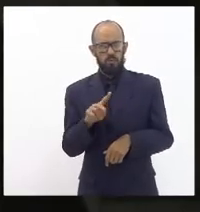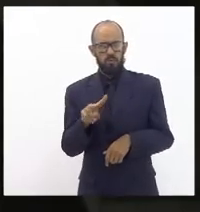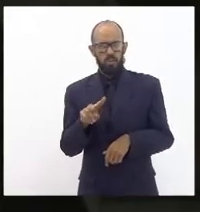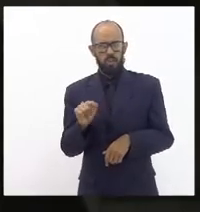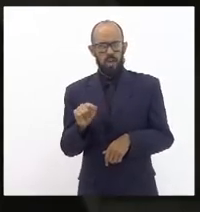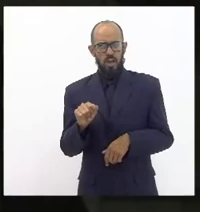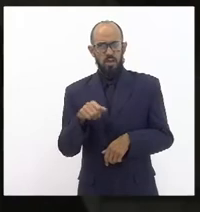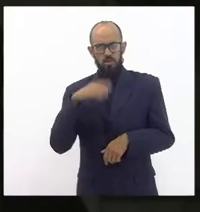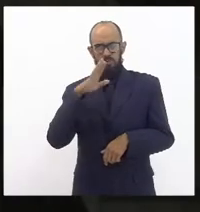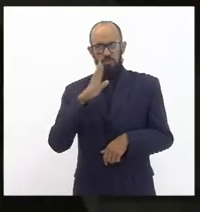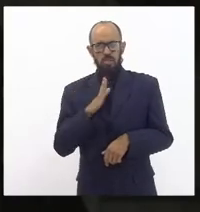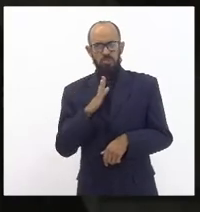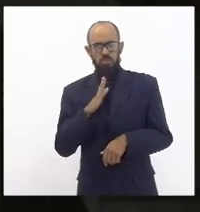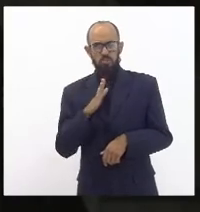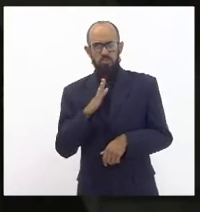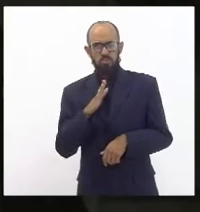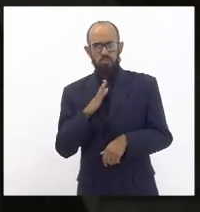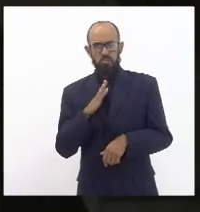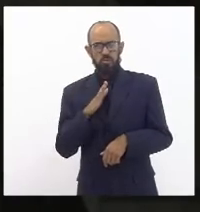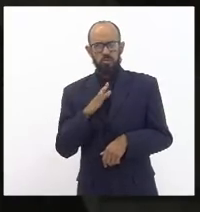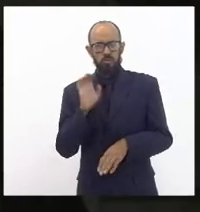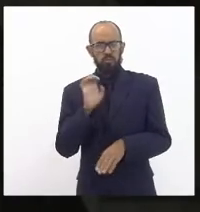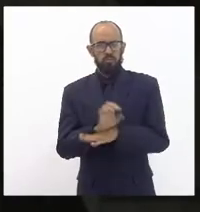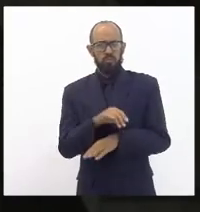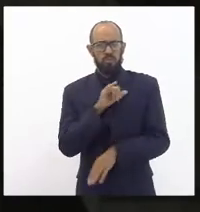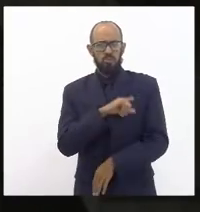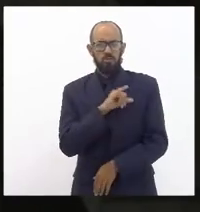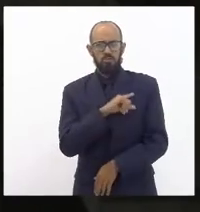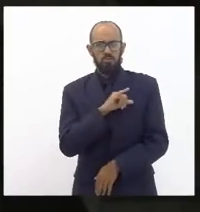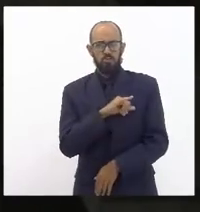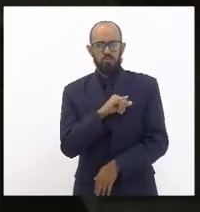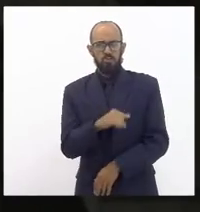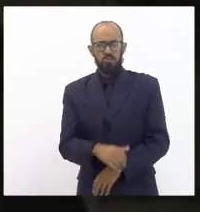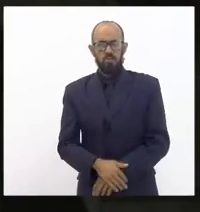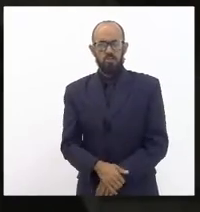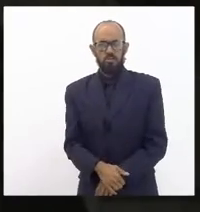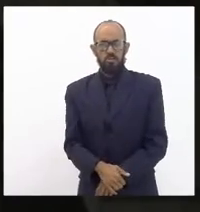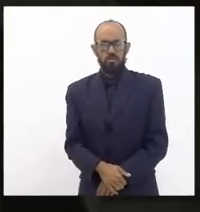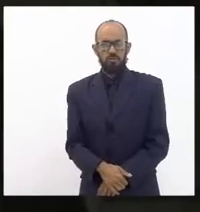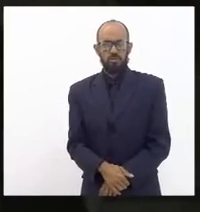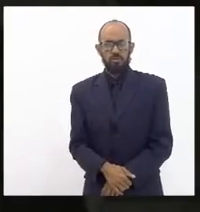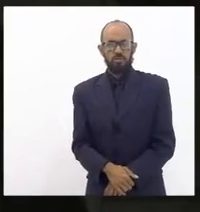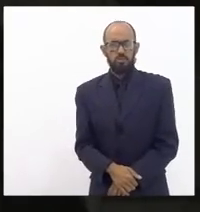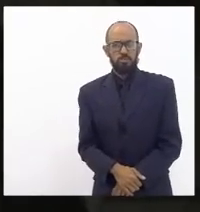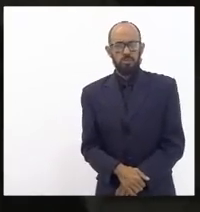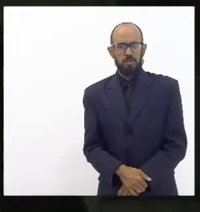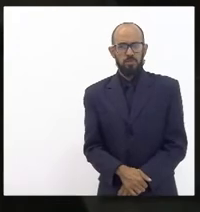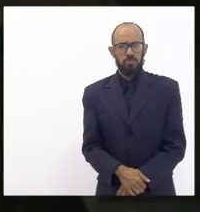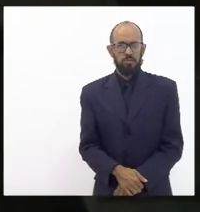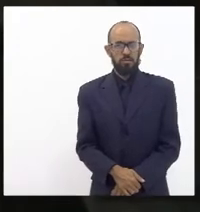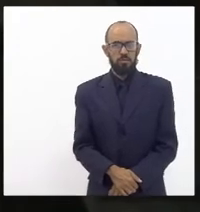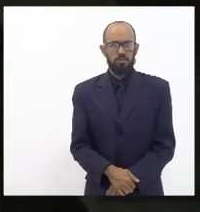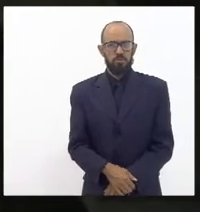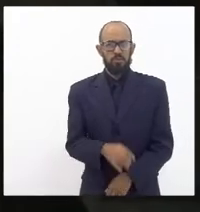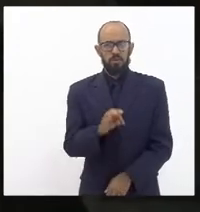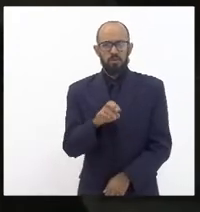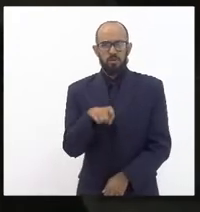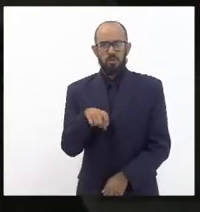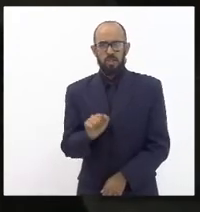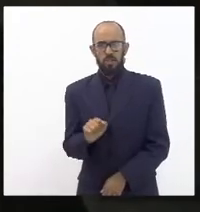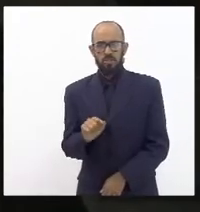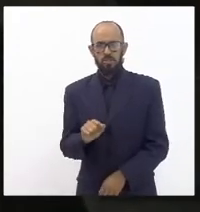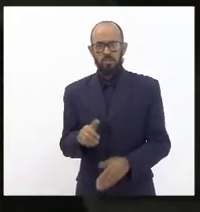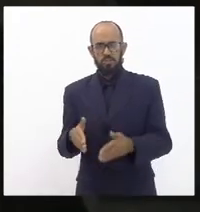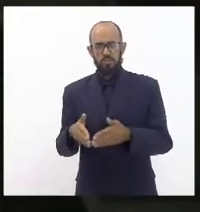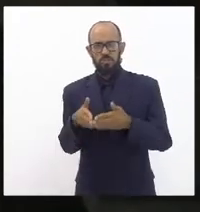do Brasil foi no estado do Rio de Janeiro é a taxa de licenciamento do